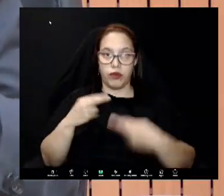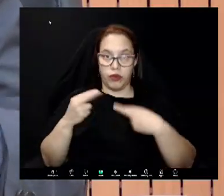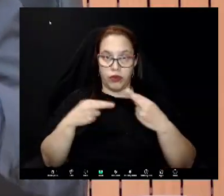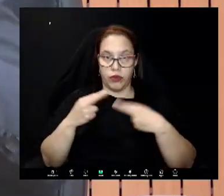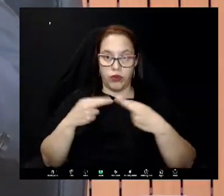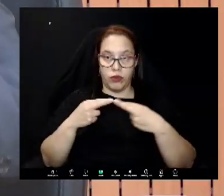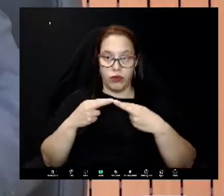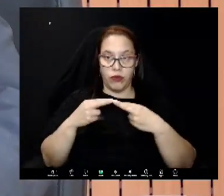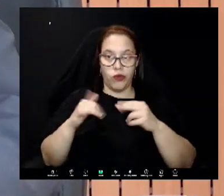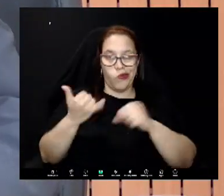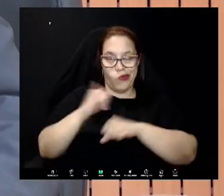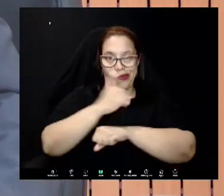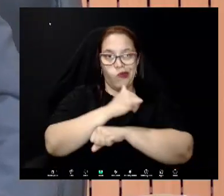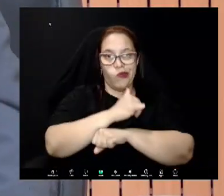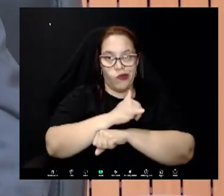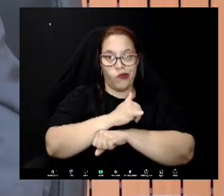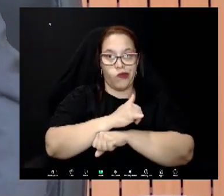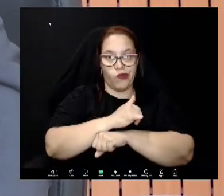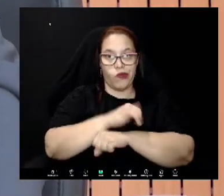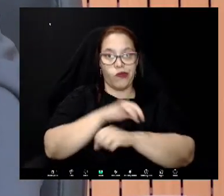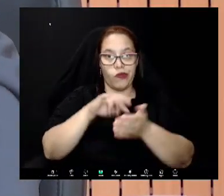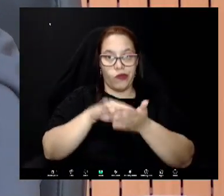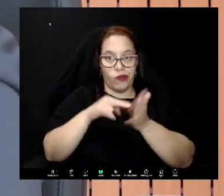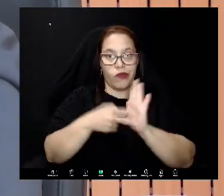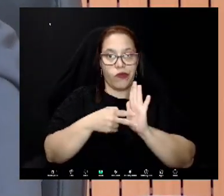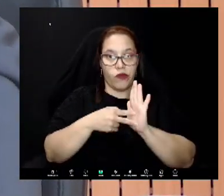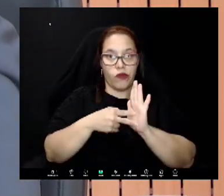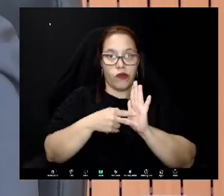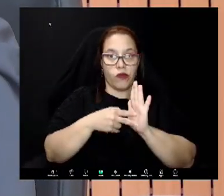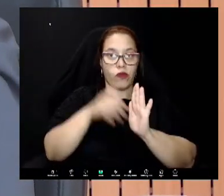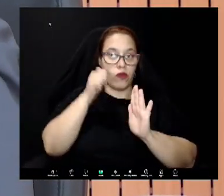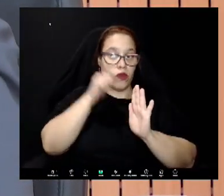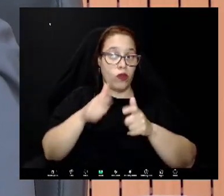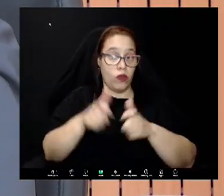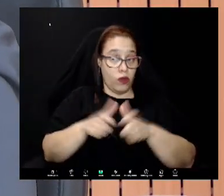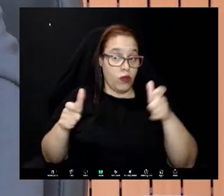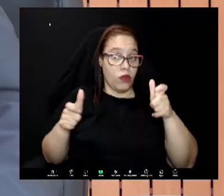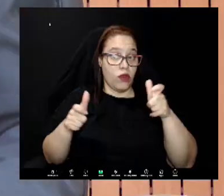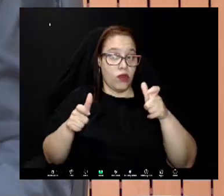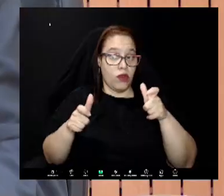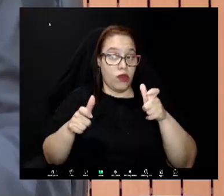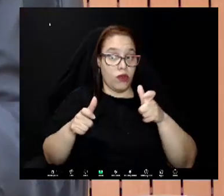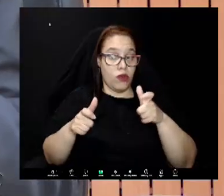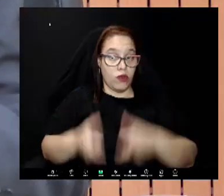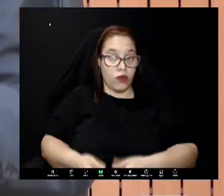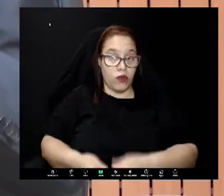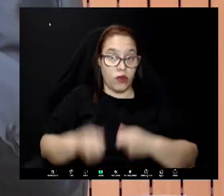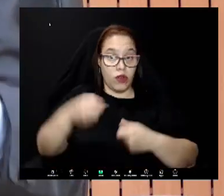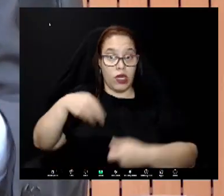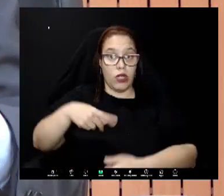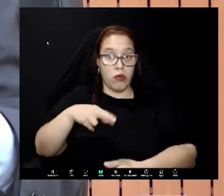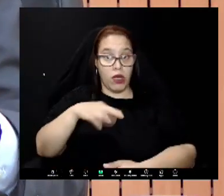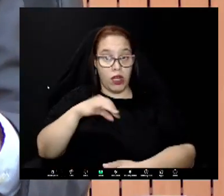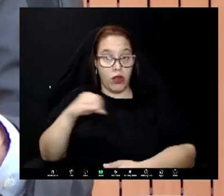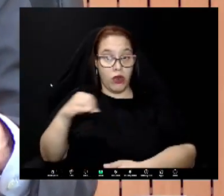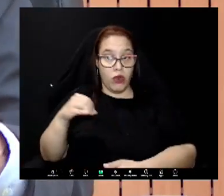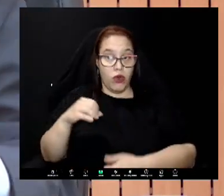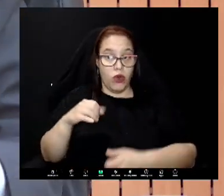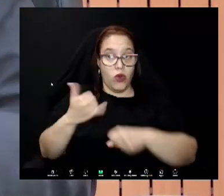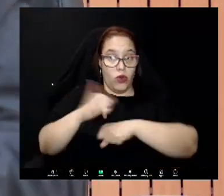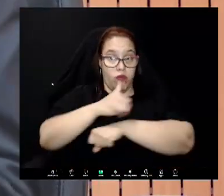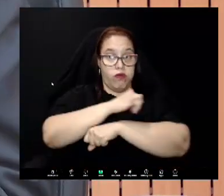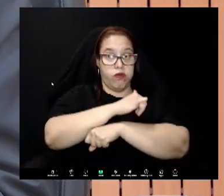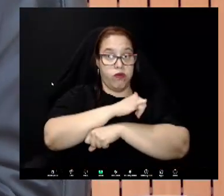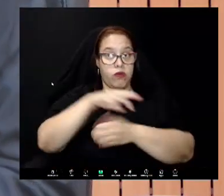a obesidade significativa da mulher. A maioria das pacientes com câncer de endométrio são pacientes com sobrepeso significativo.